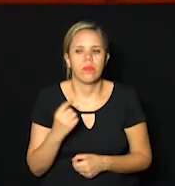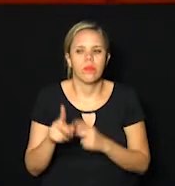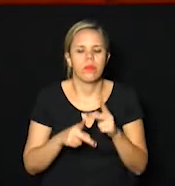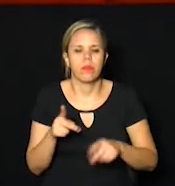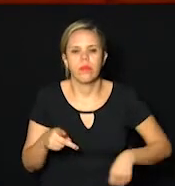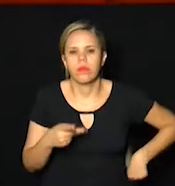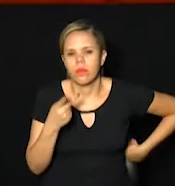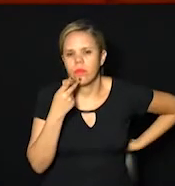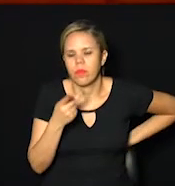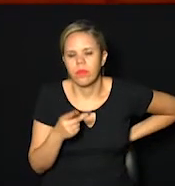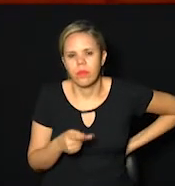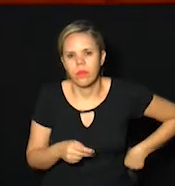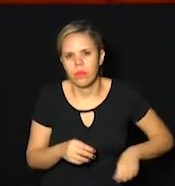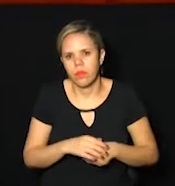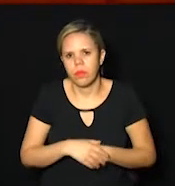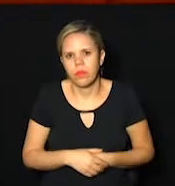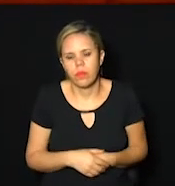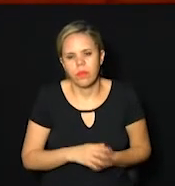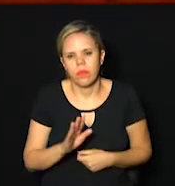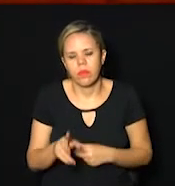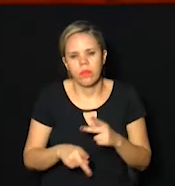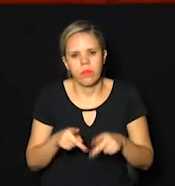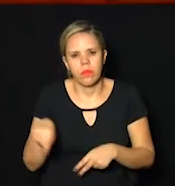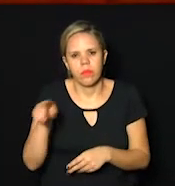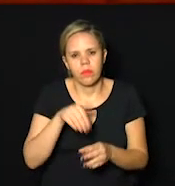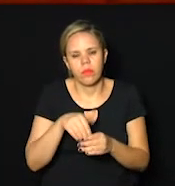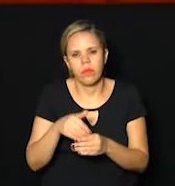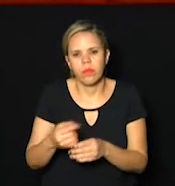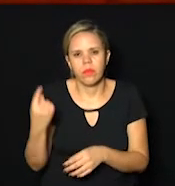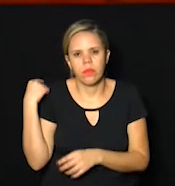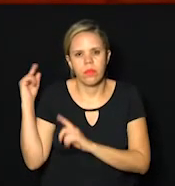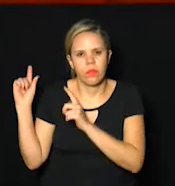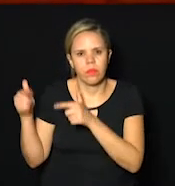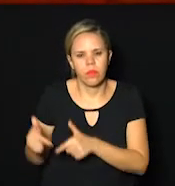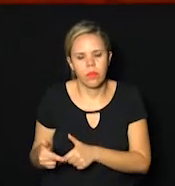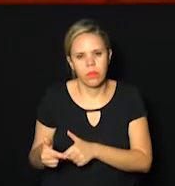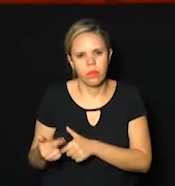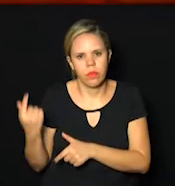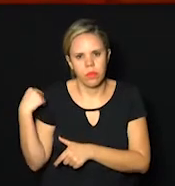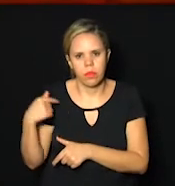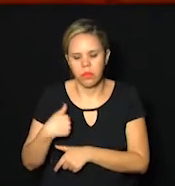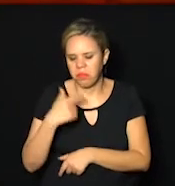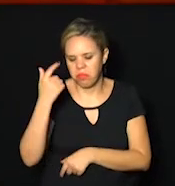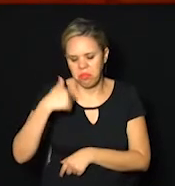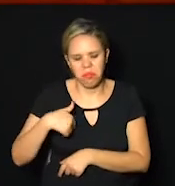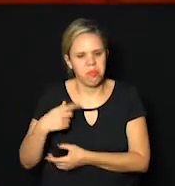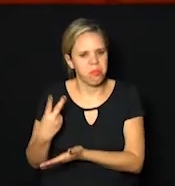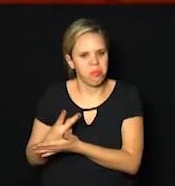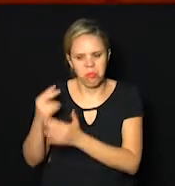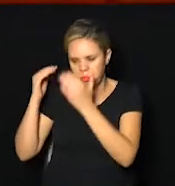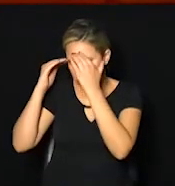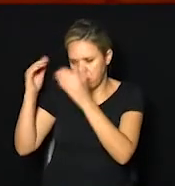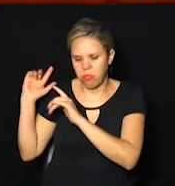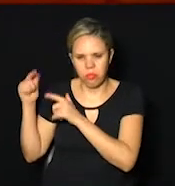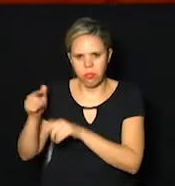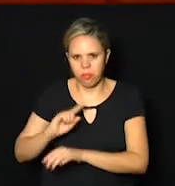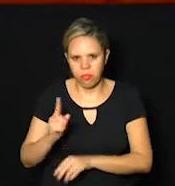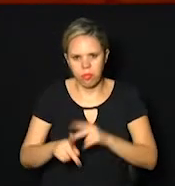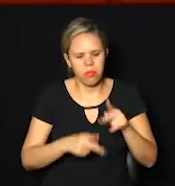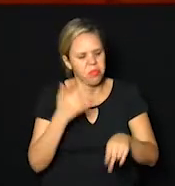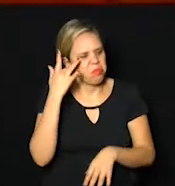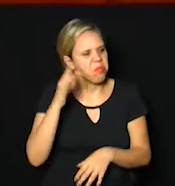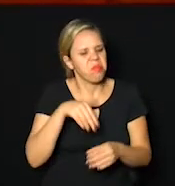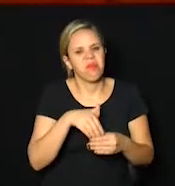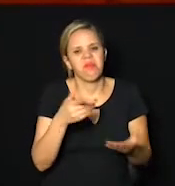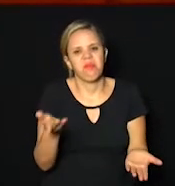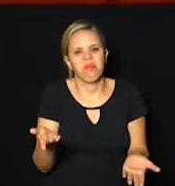assim, já que as pessoas votaram nos conservadores e eu não sou conservador, as pessoas não sabem votar. Não sei se você já viu